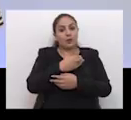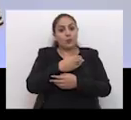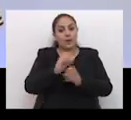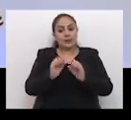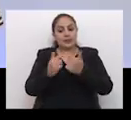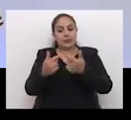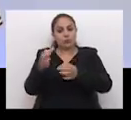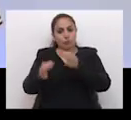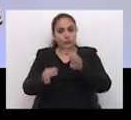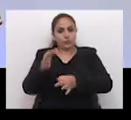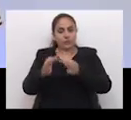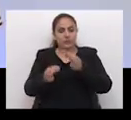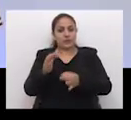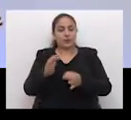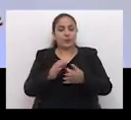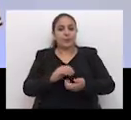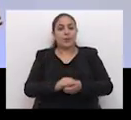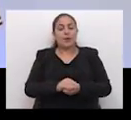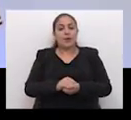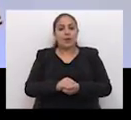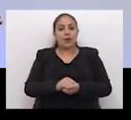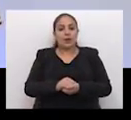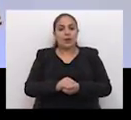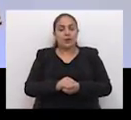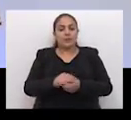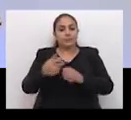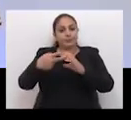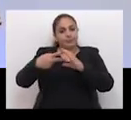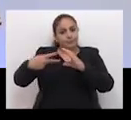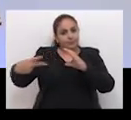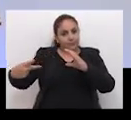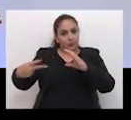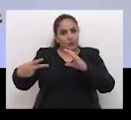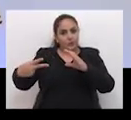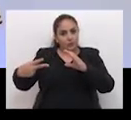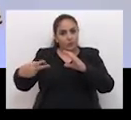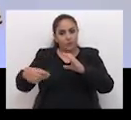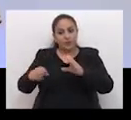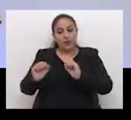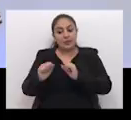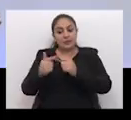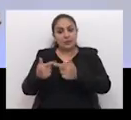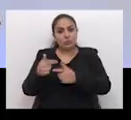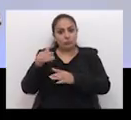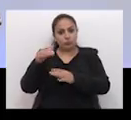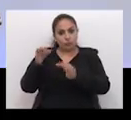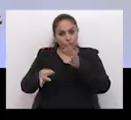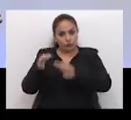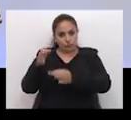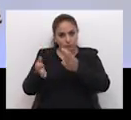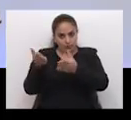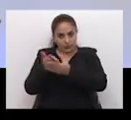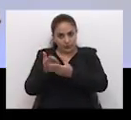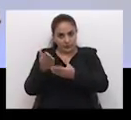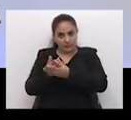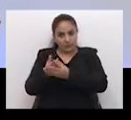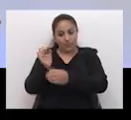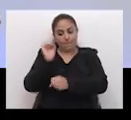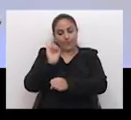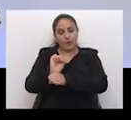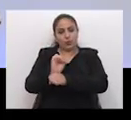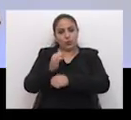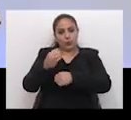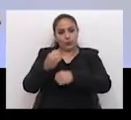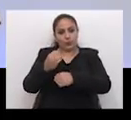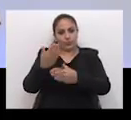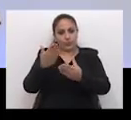uma liminar concedida após uma ação impetrada pela Coleurb paralisou o processo. A atual prestadora